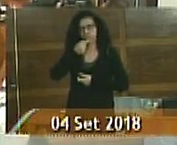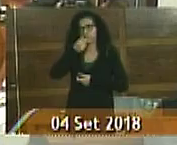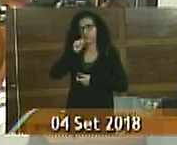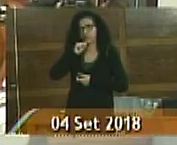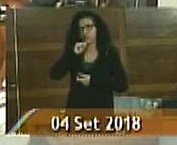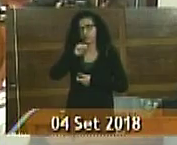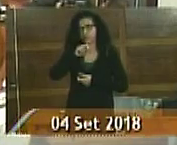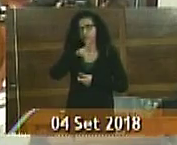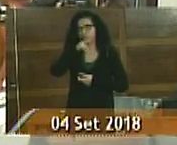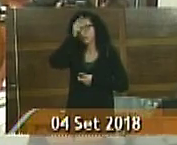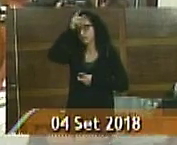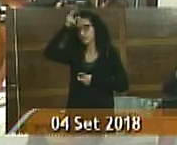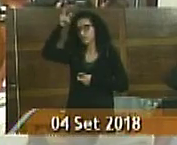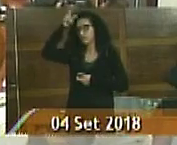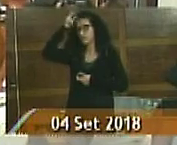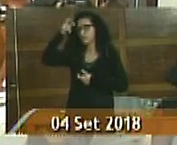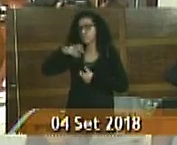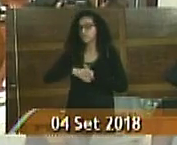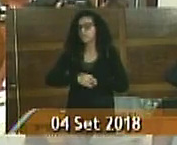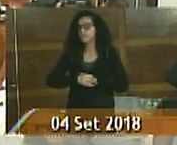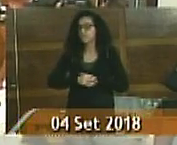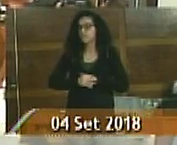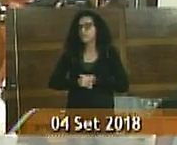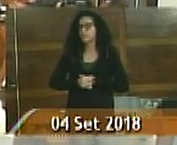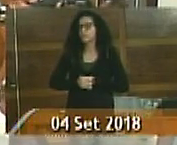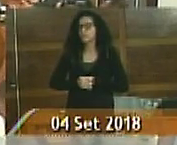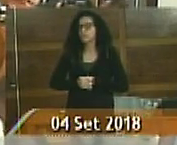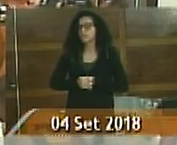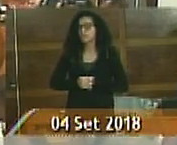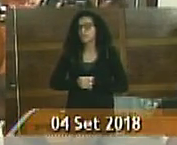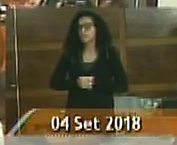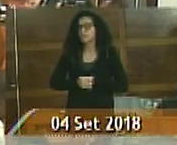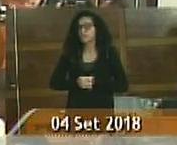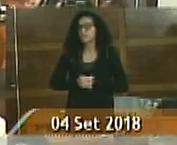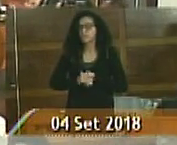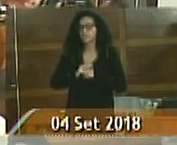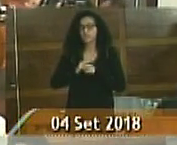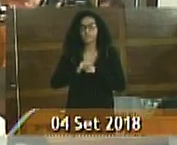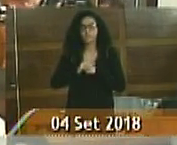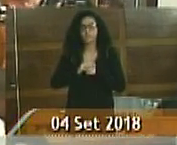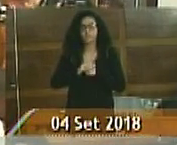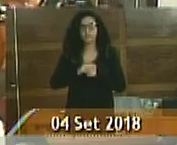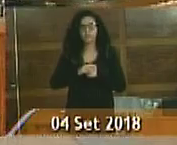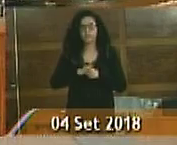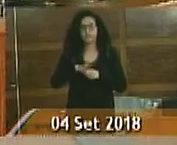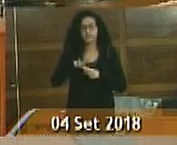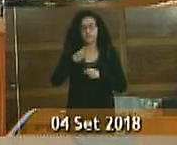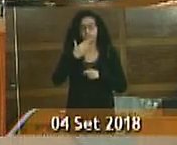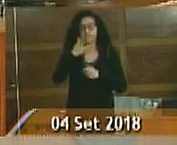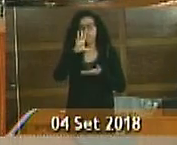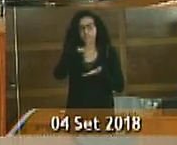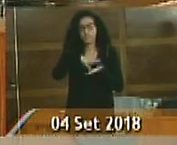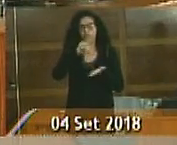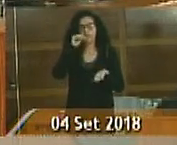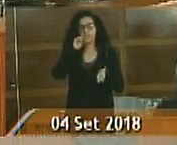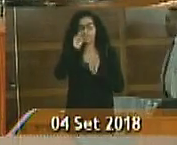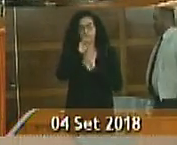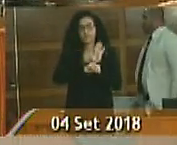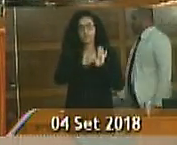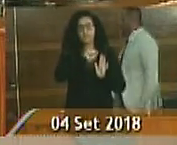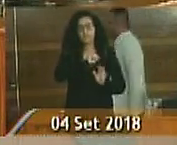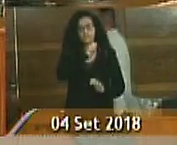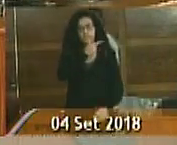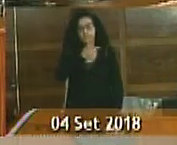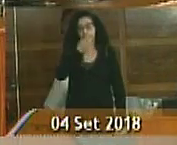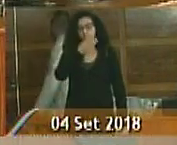378/2018, de autoria do prefeito municipal Fernando Antônio Ceciliano Jordão, encaminhando em apenso cópia do ofício